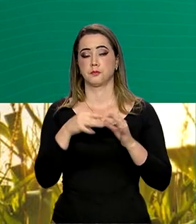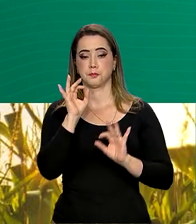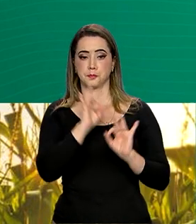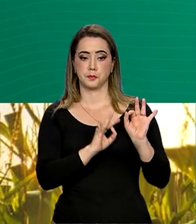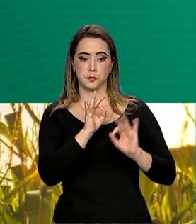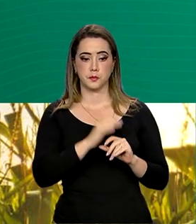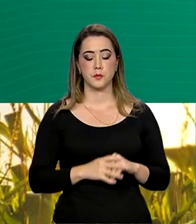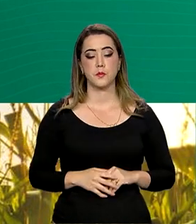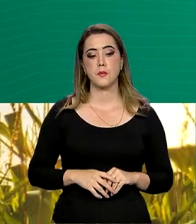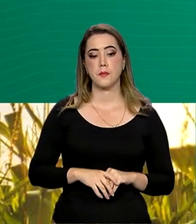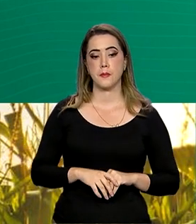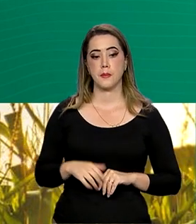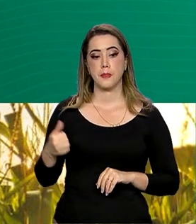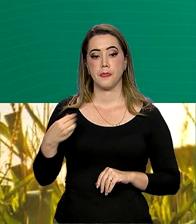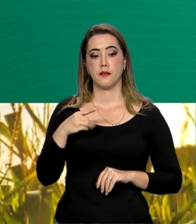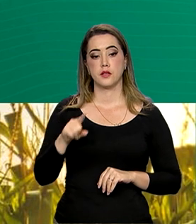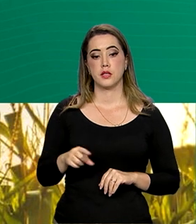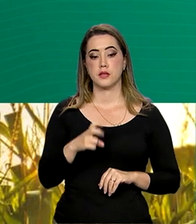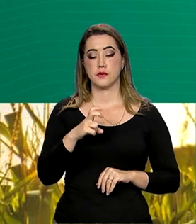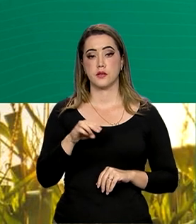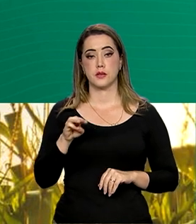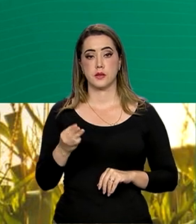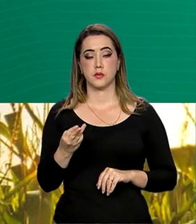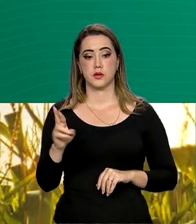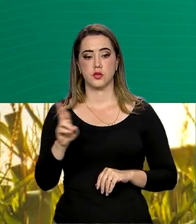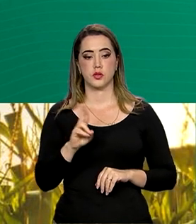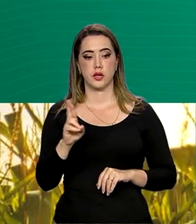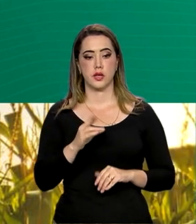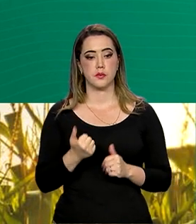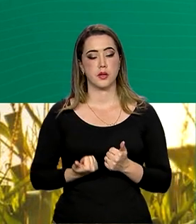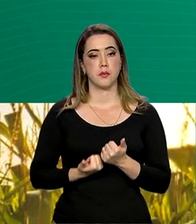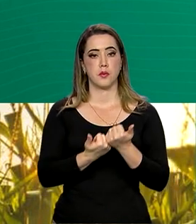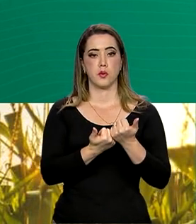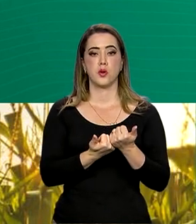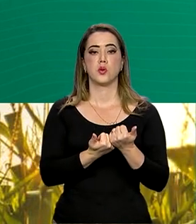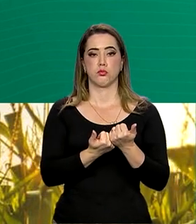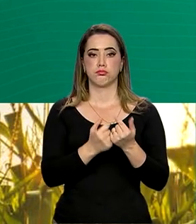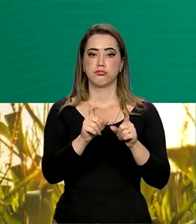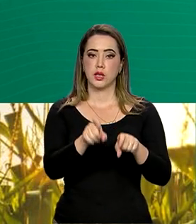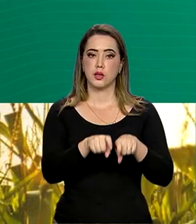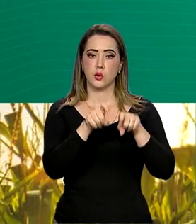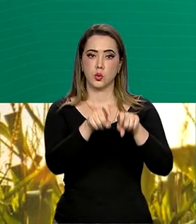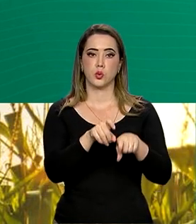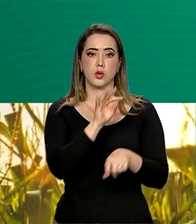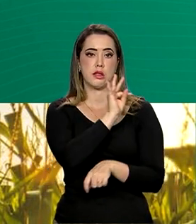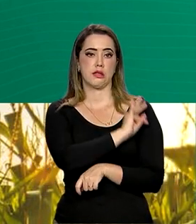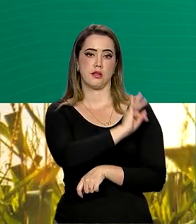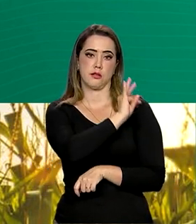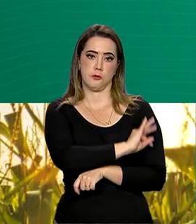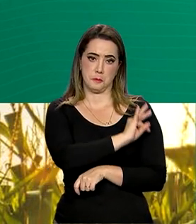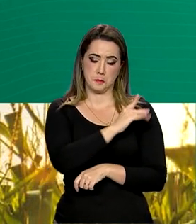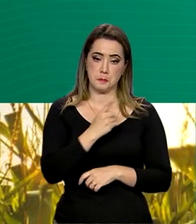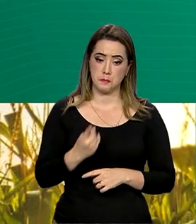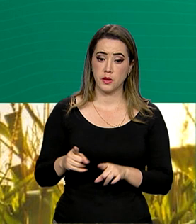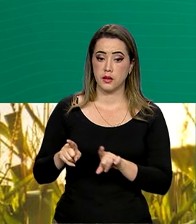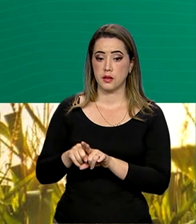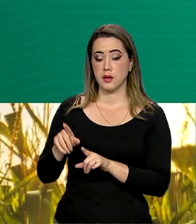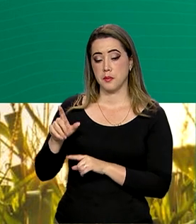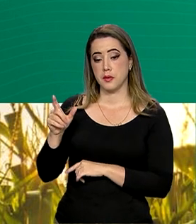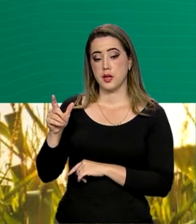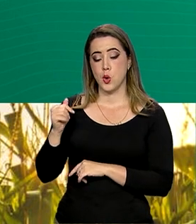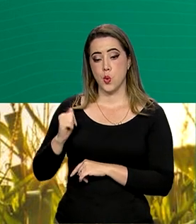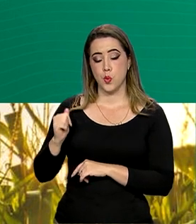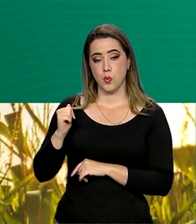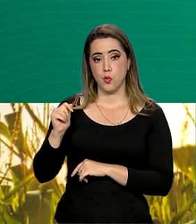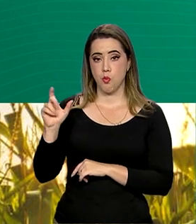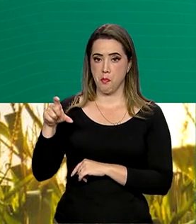vai destinar 13,5 milhões de reais para que mulheres rurais possam receber assistência técnica. E o Bolsa Verde,